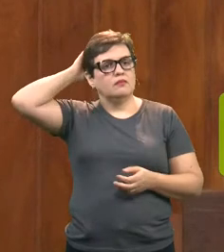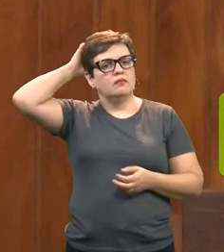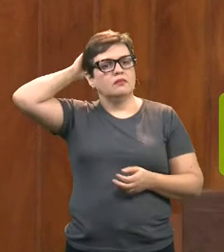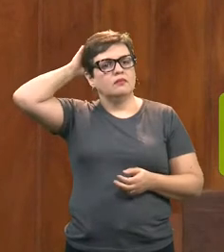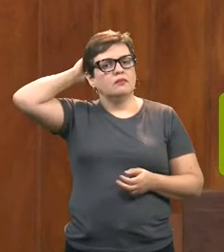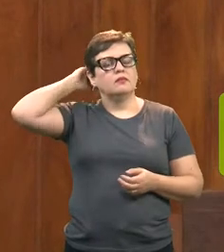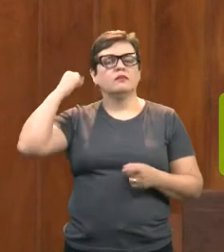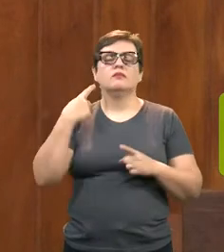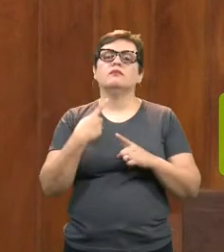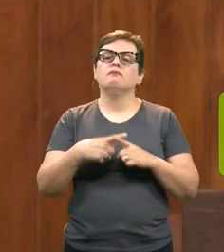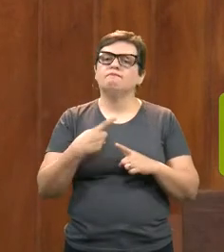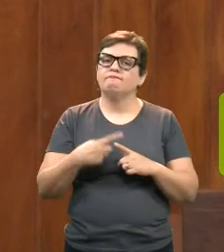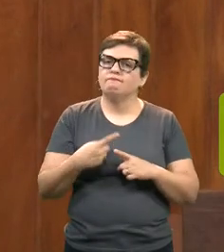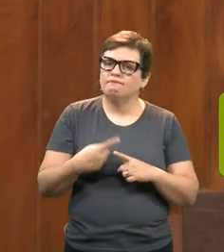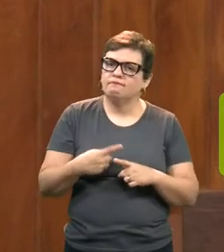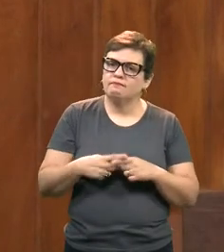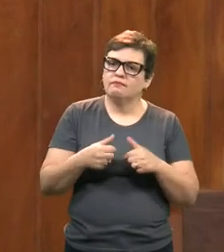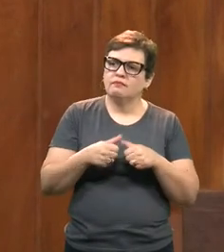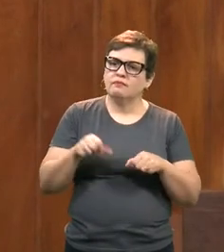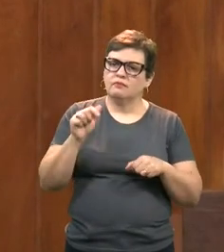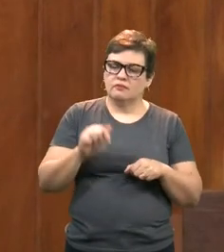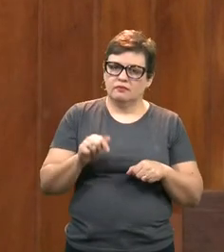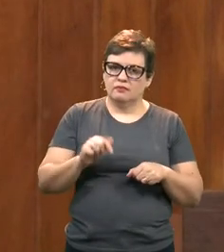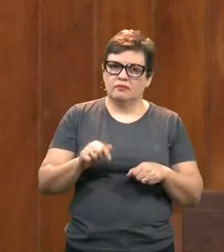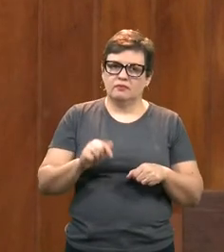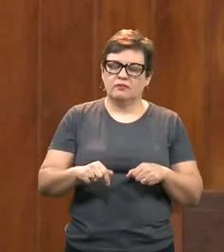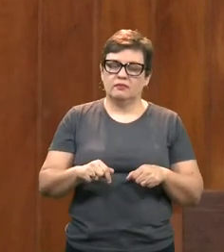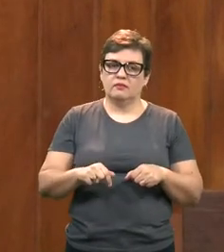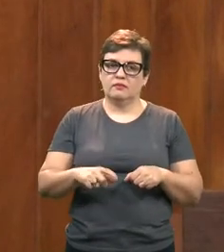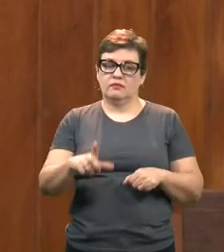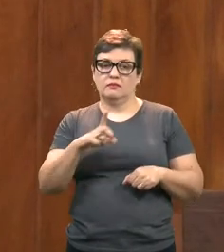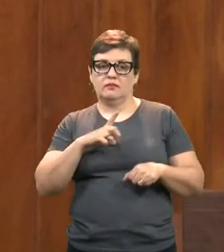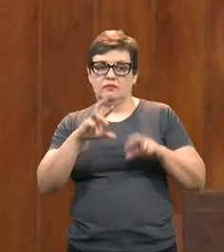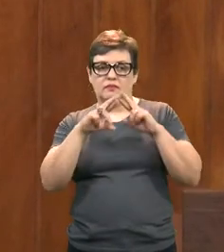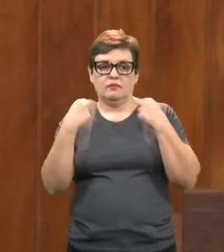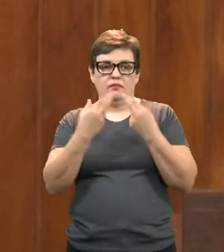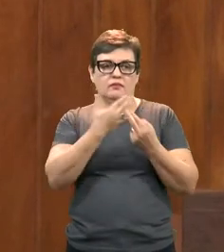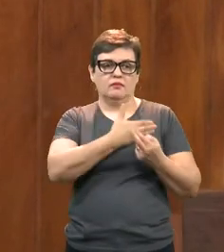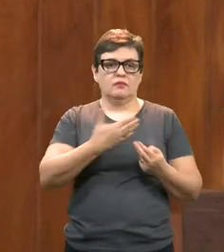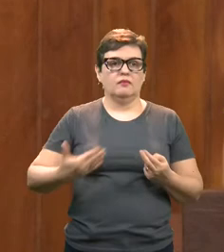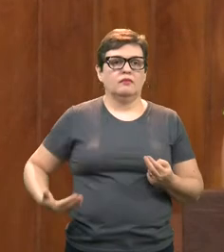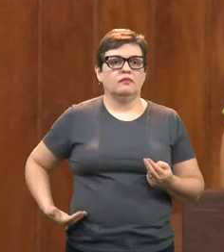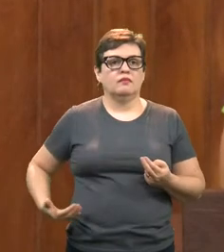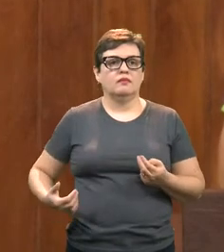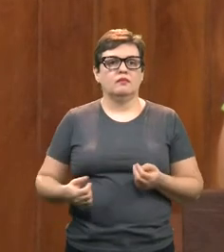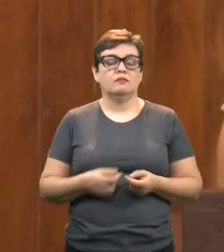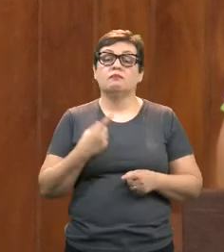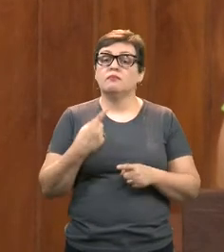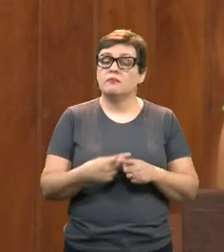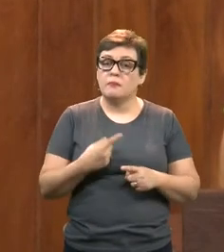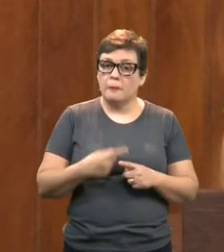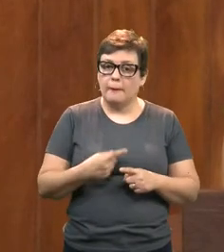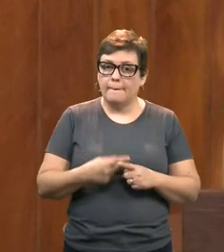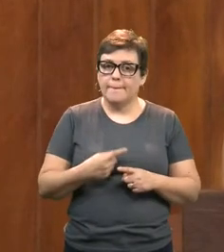o porquê, né, de estar aqui hoje, de ter uma audiência pública, o porquê